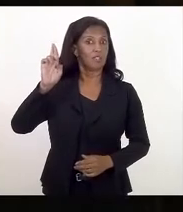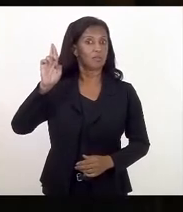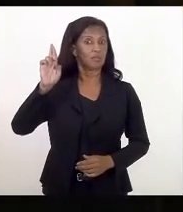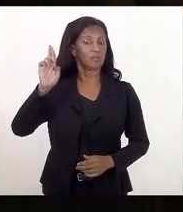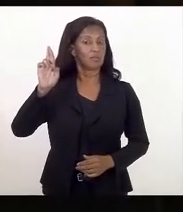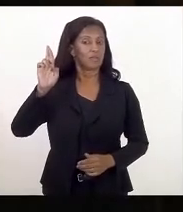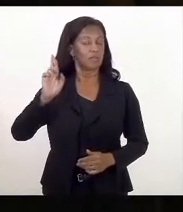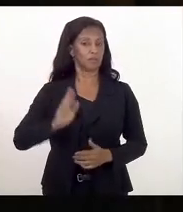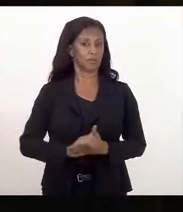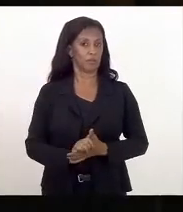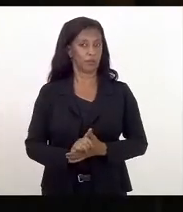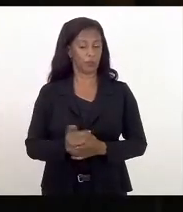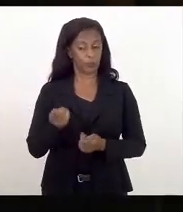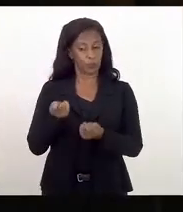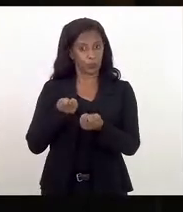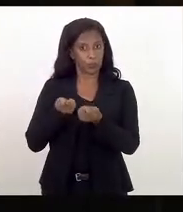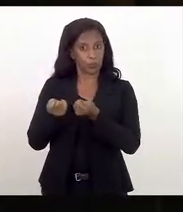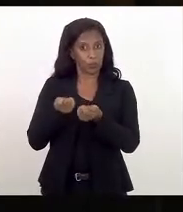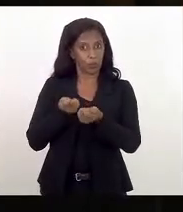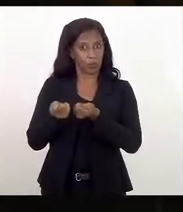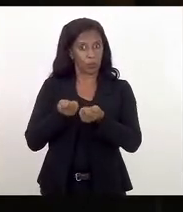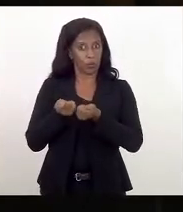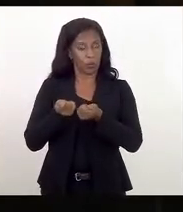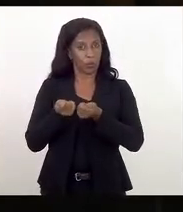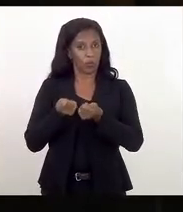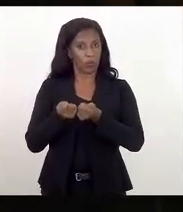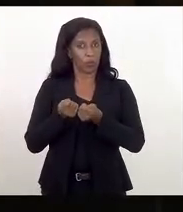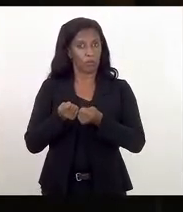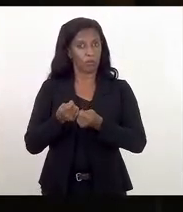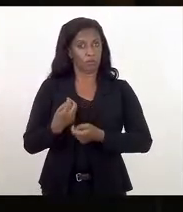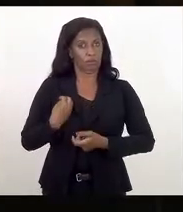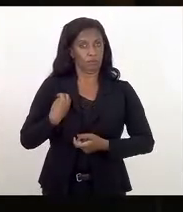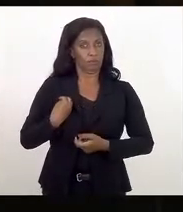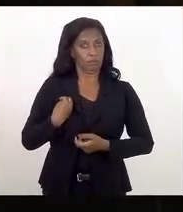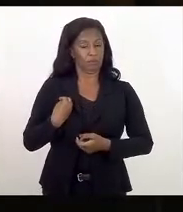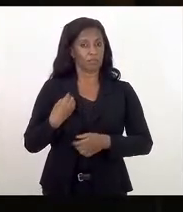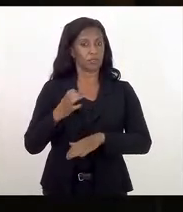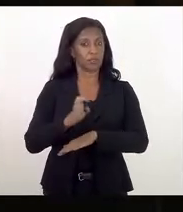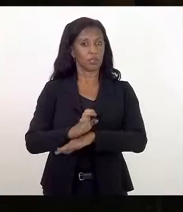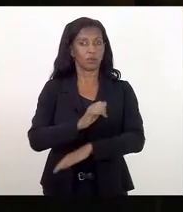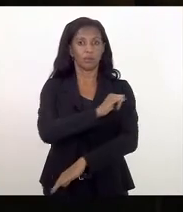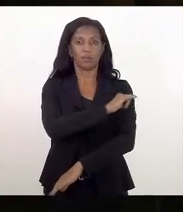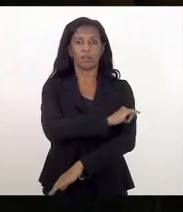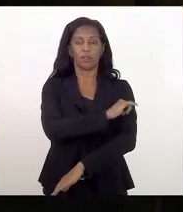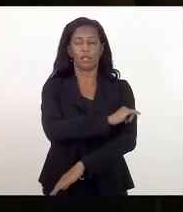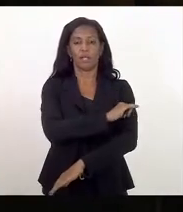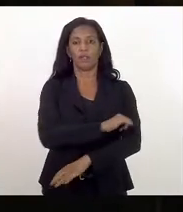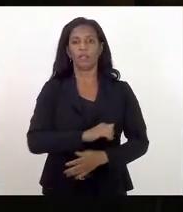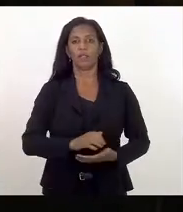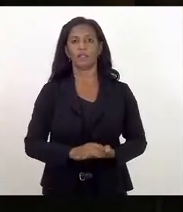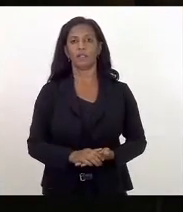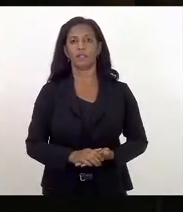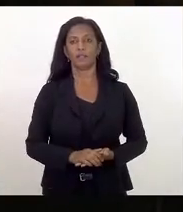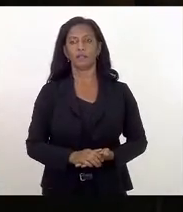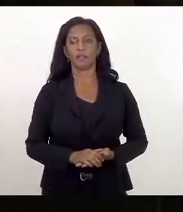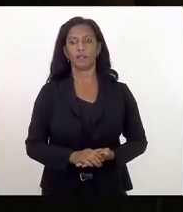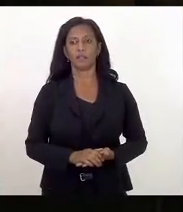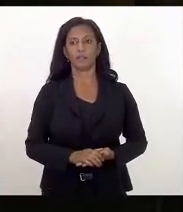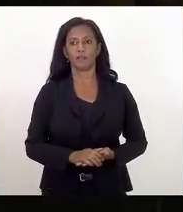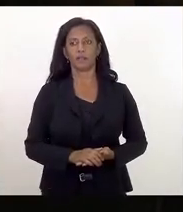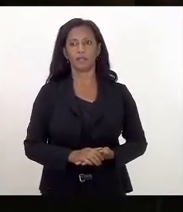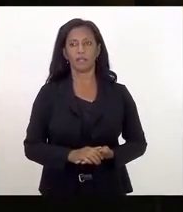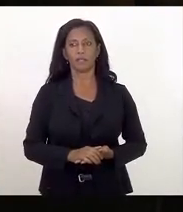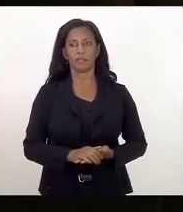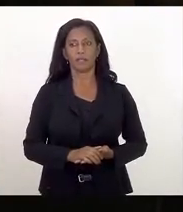econômica e a situação da presença do Rio de Janeiro no regime de recuperação fiscal. E,